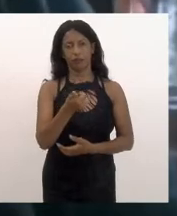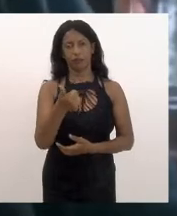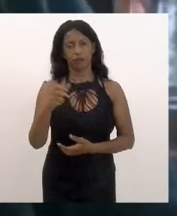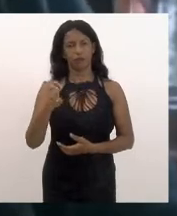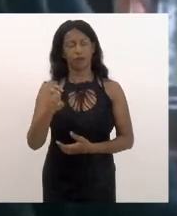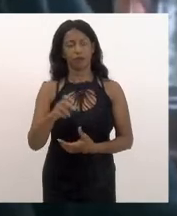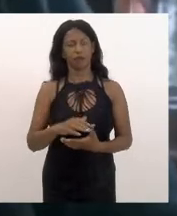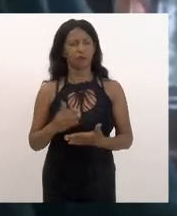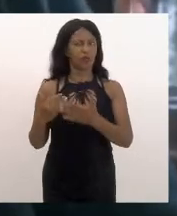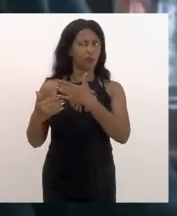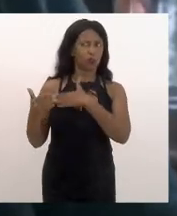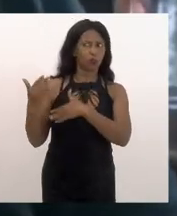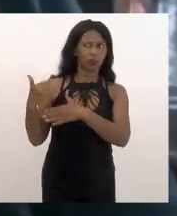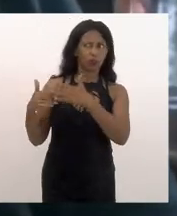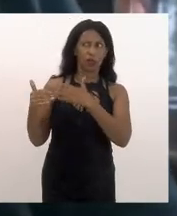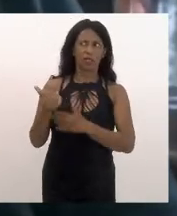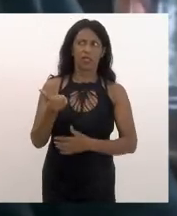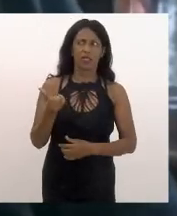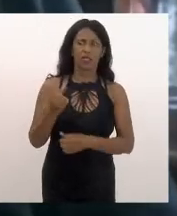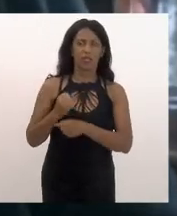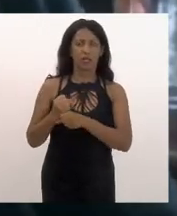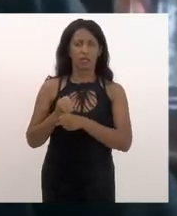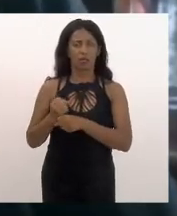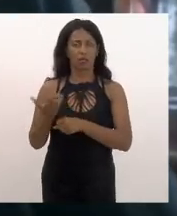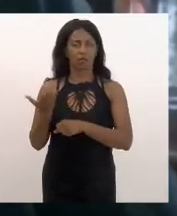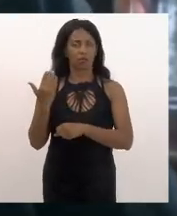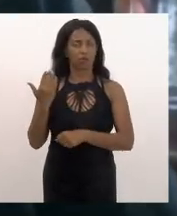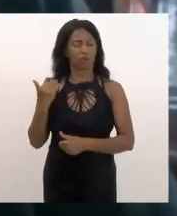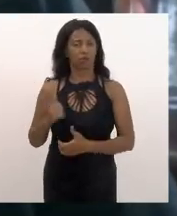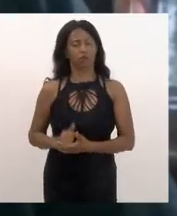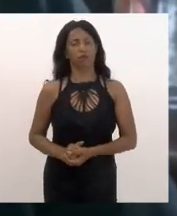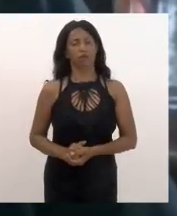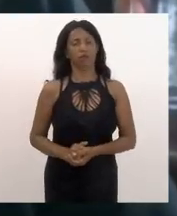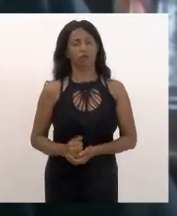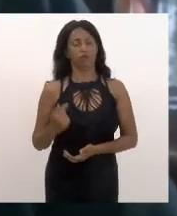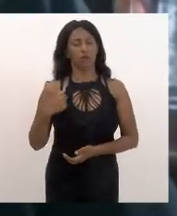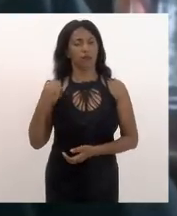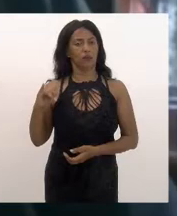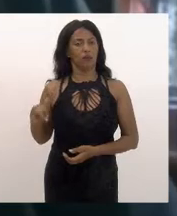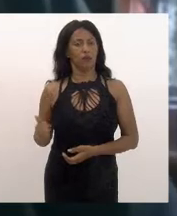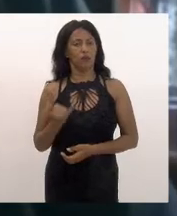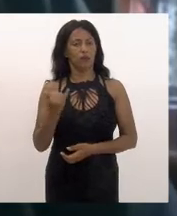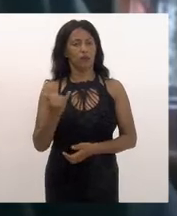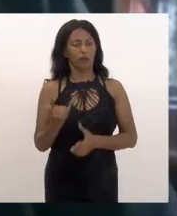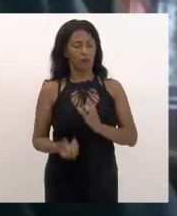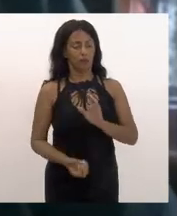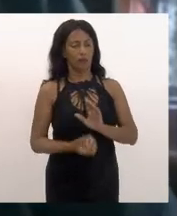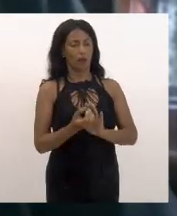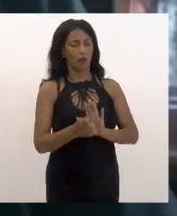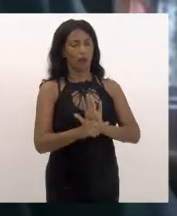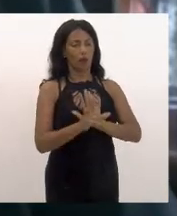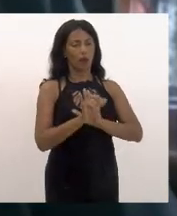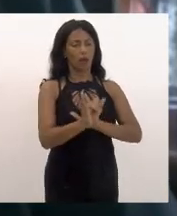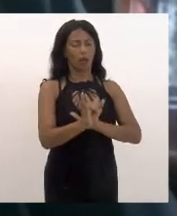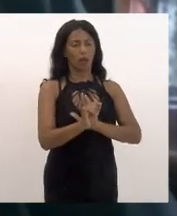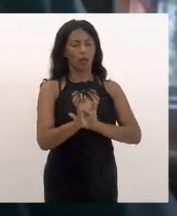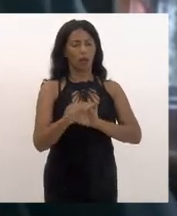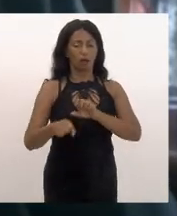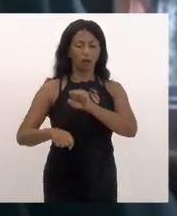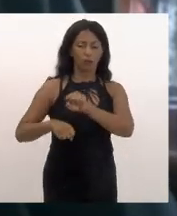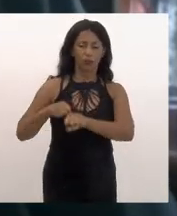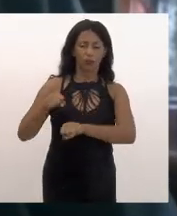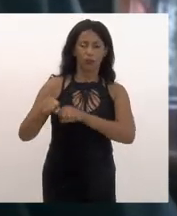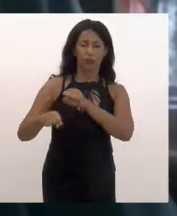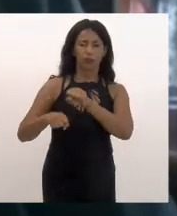2015, há 6 anos atrás, eu aprovei uma lei criando o sistema